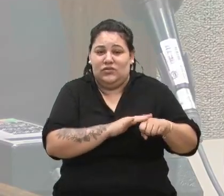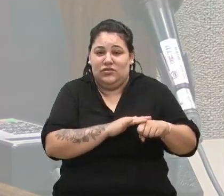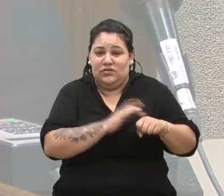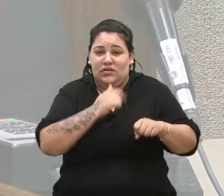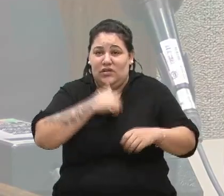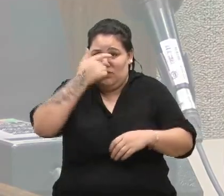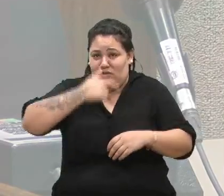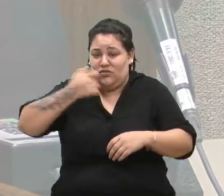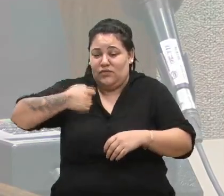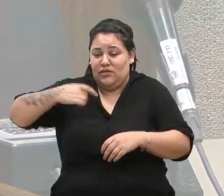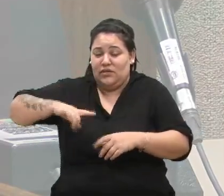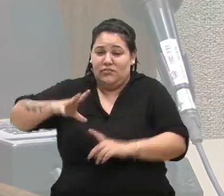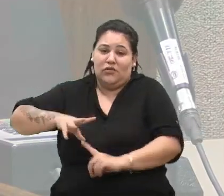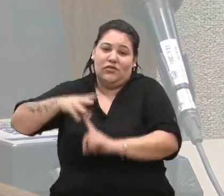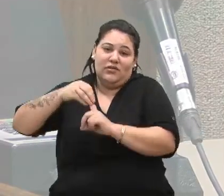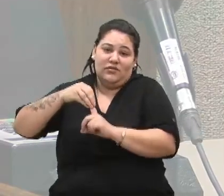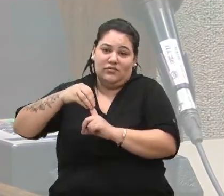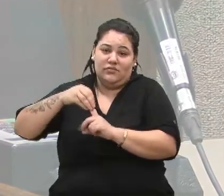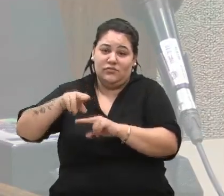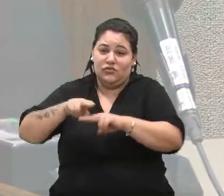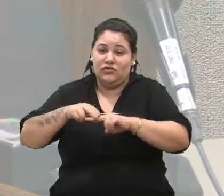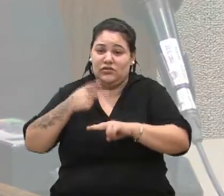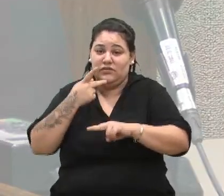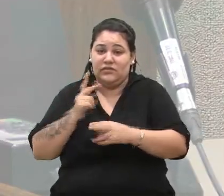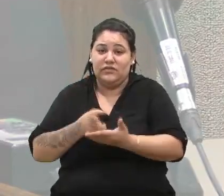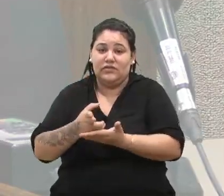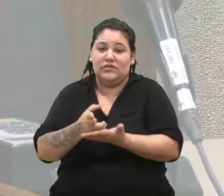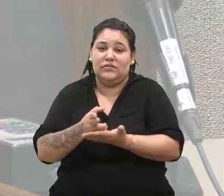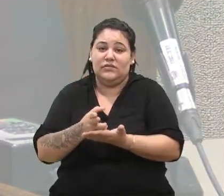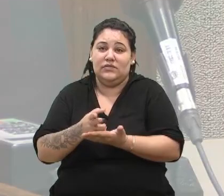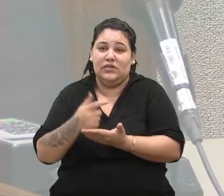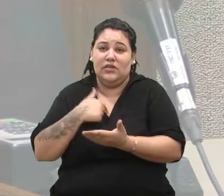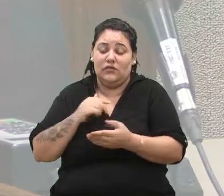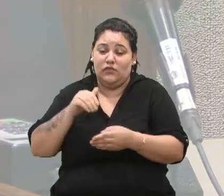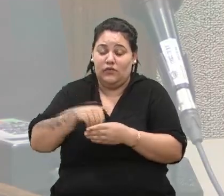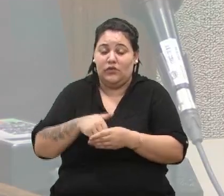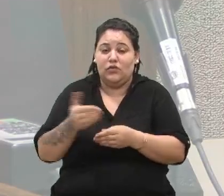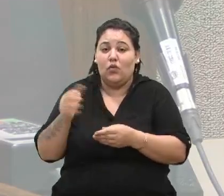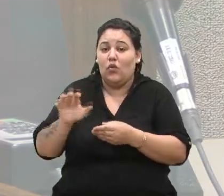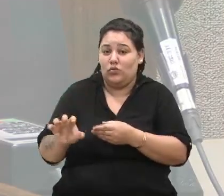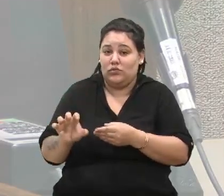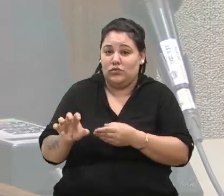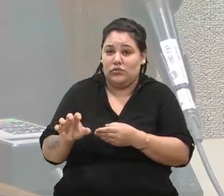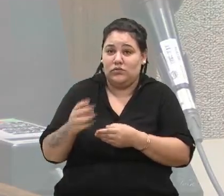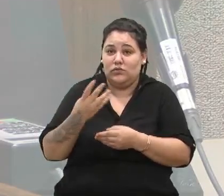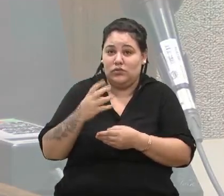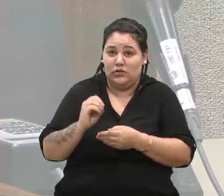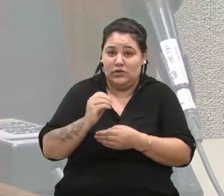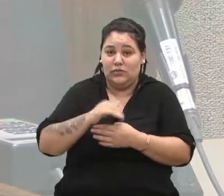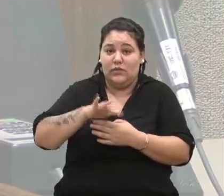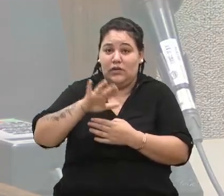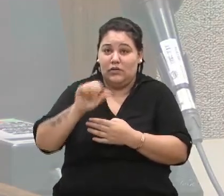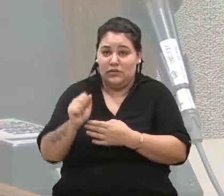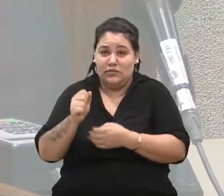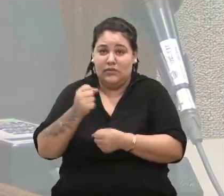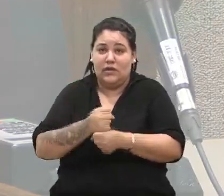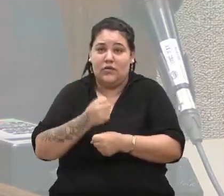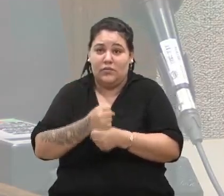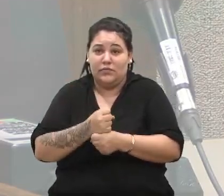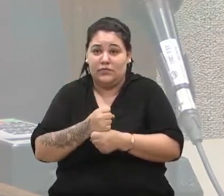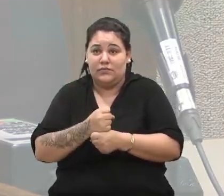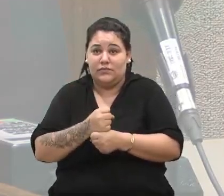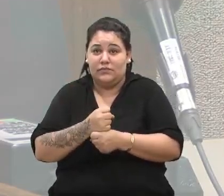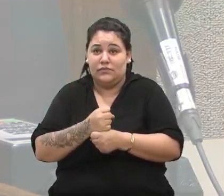ter prioridades. Por isso que eu digo aqui, eu votei contra os 40 milhões para essas obras.